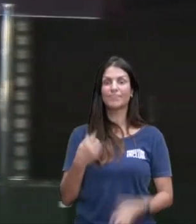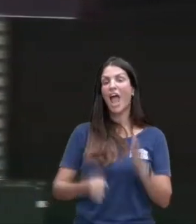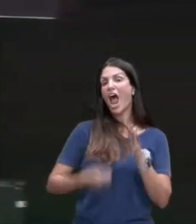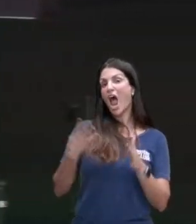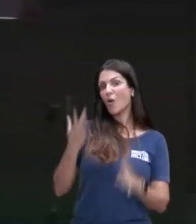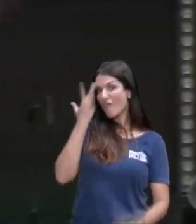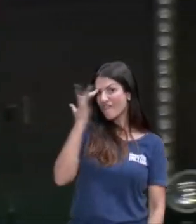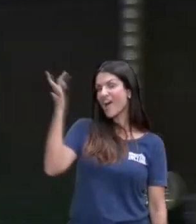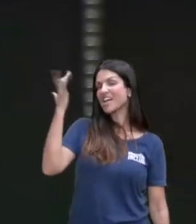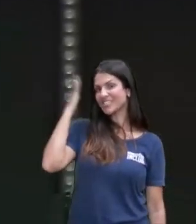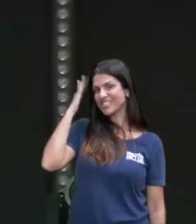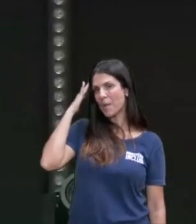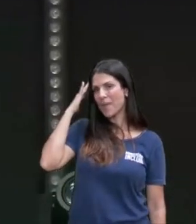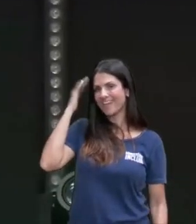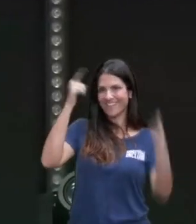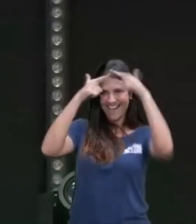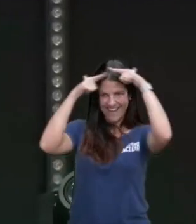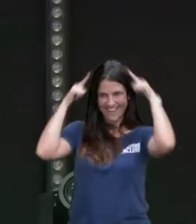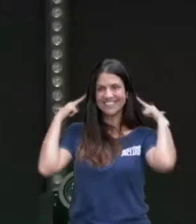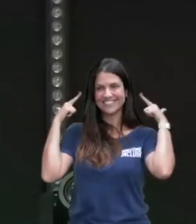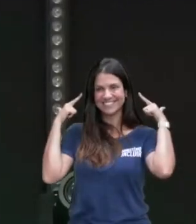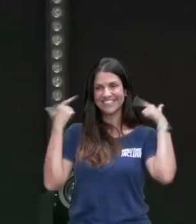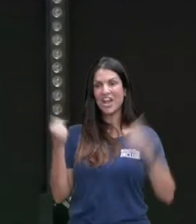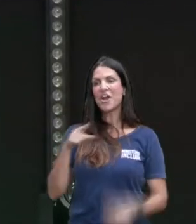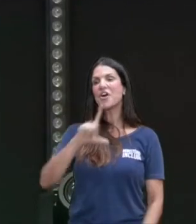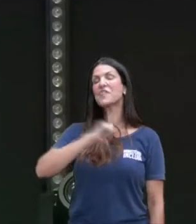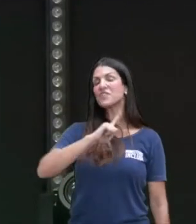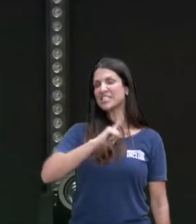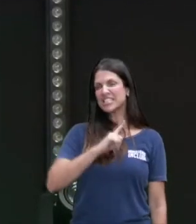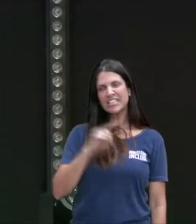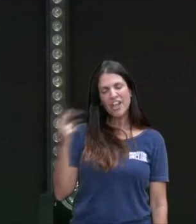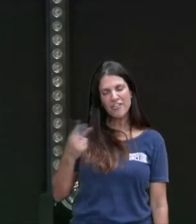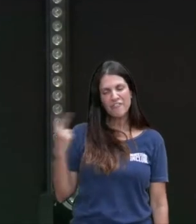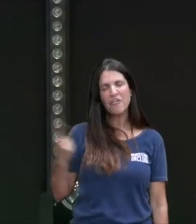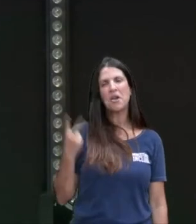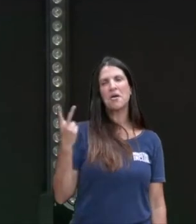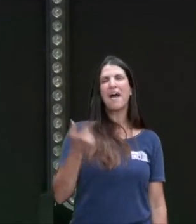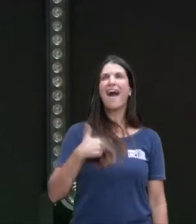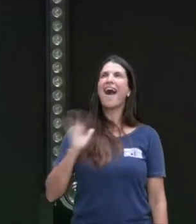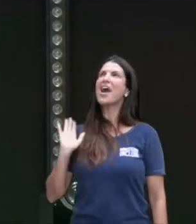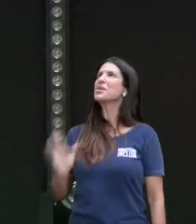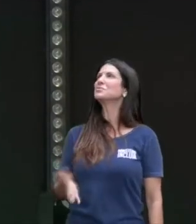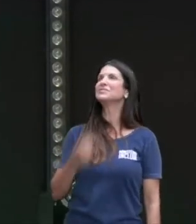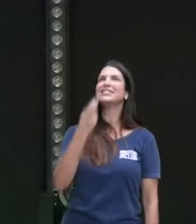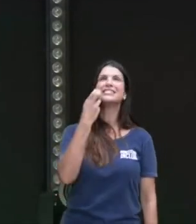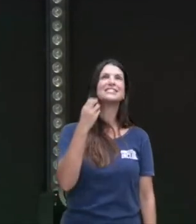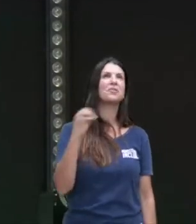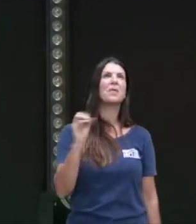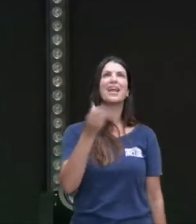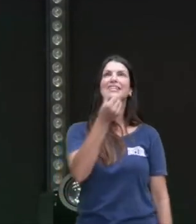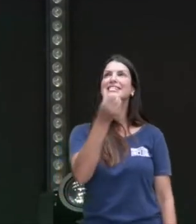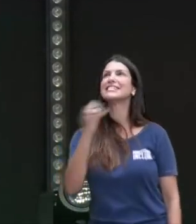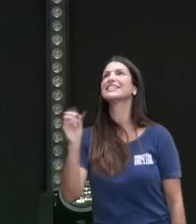e Deus te conhece você tem valor a mas eu já tô com 50 anos 60 anos